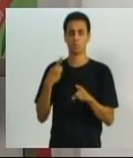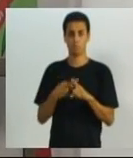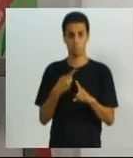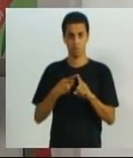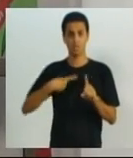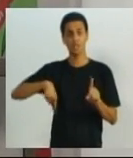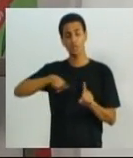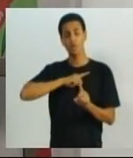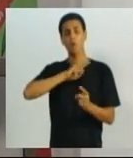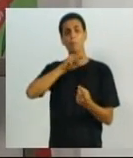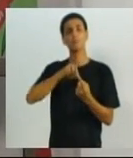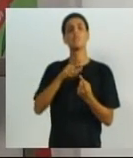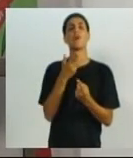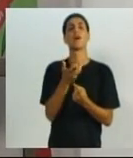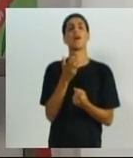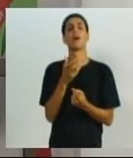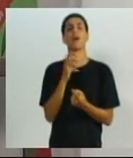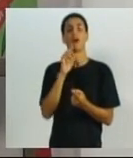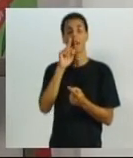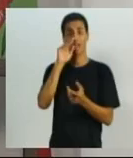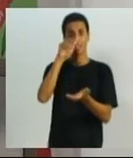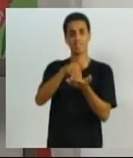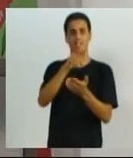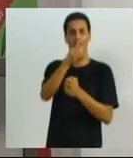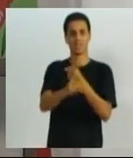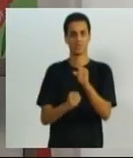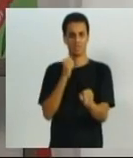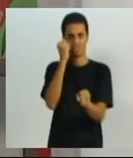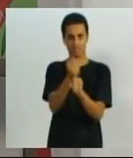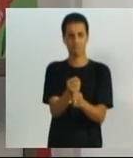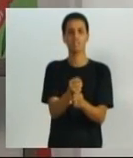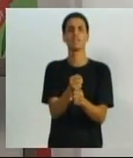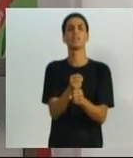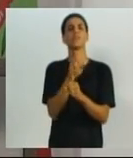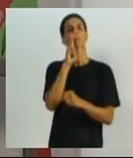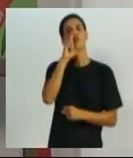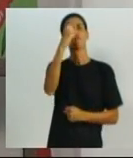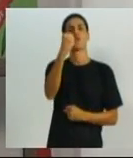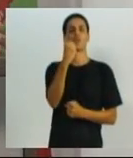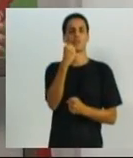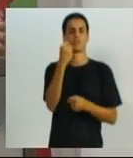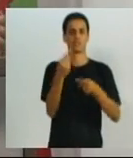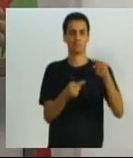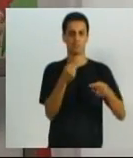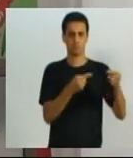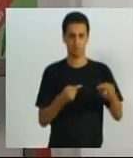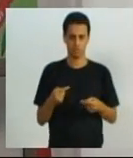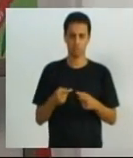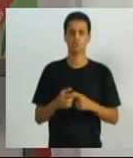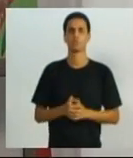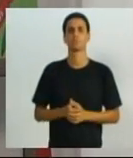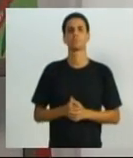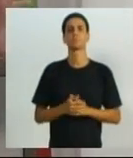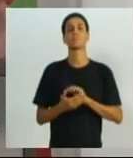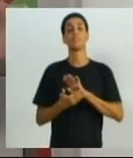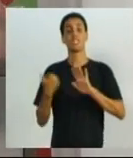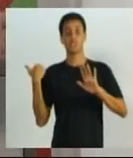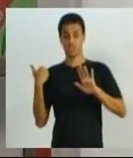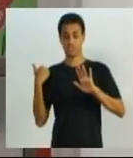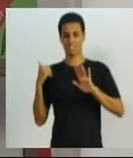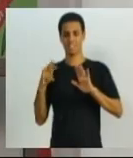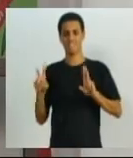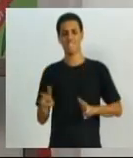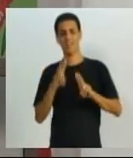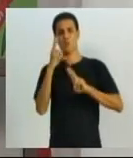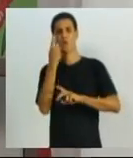nossa pretensão é até no ano que vem fortalecer a política. Tira um pouco do poderio econômico